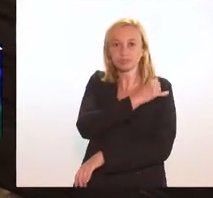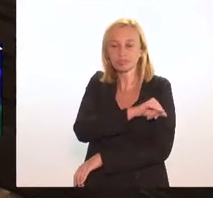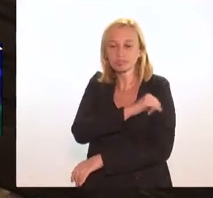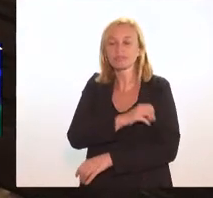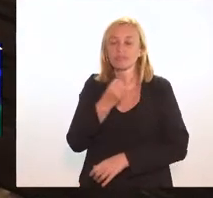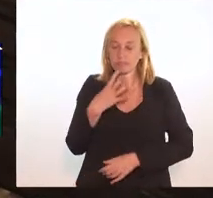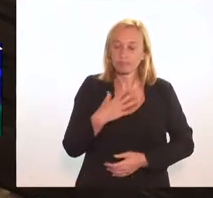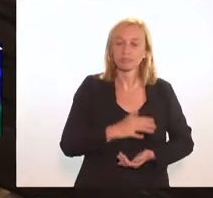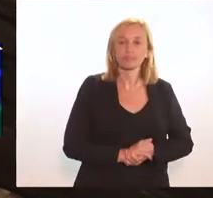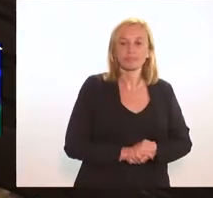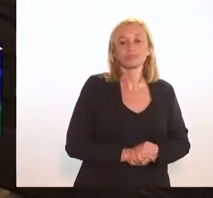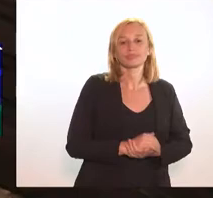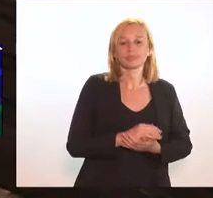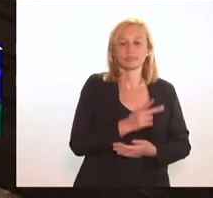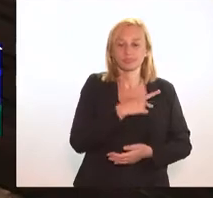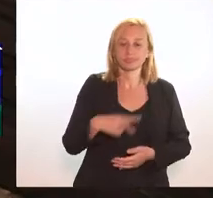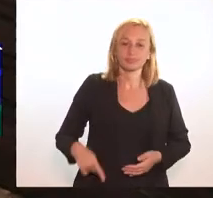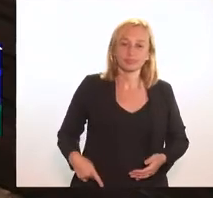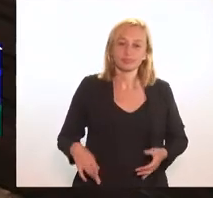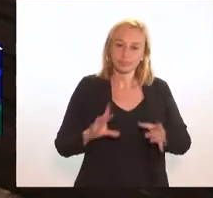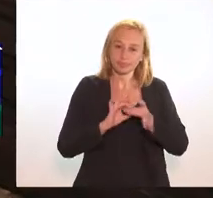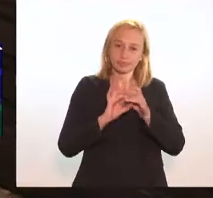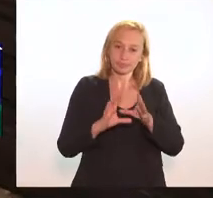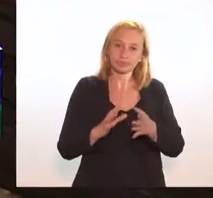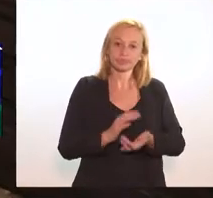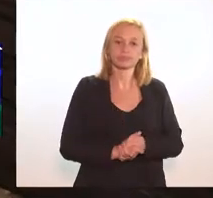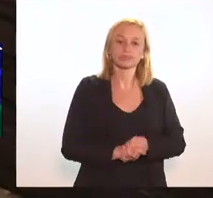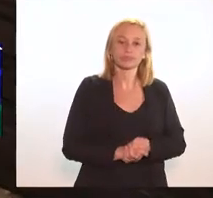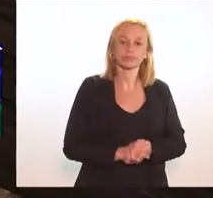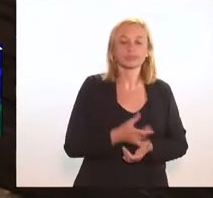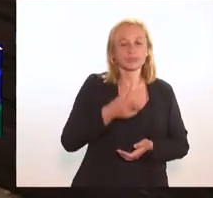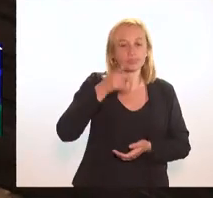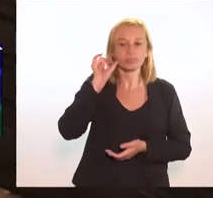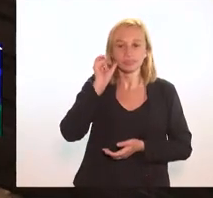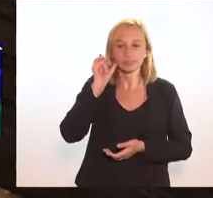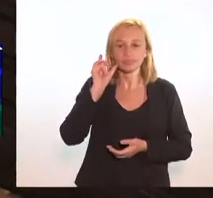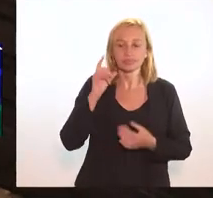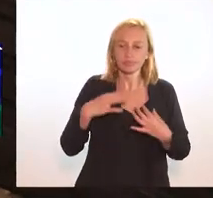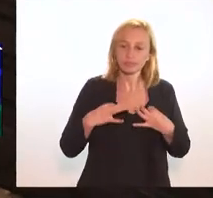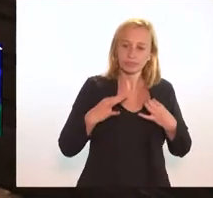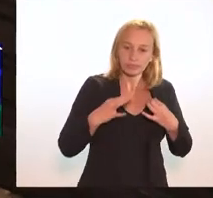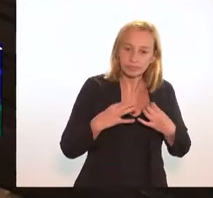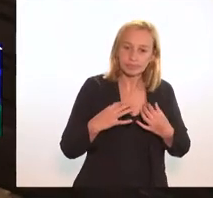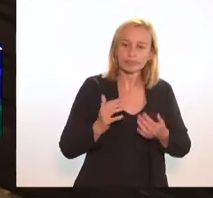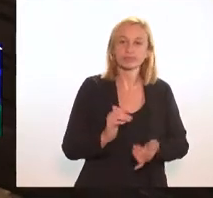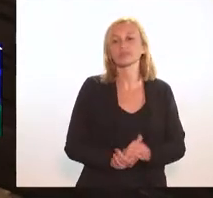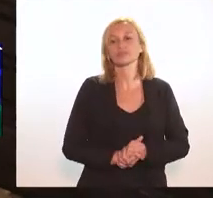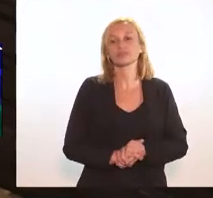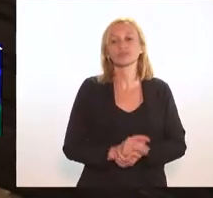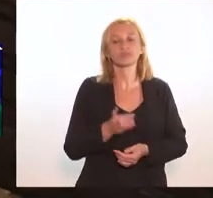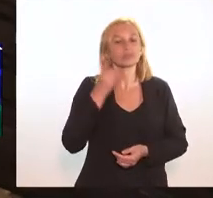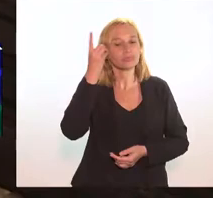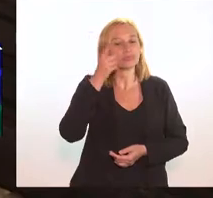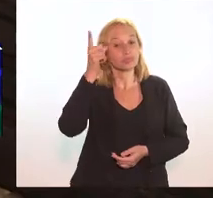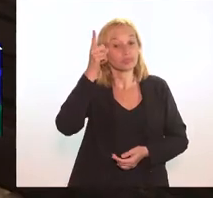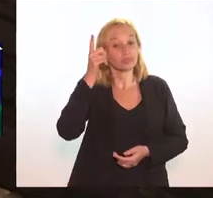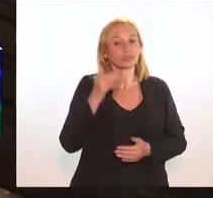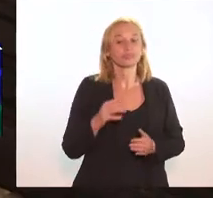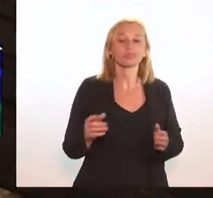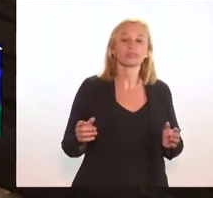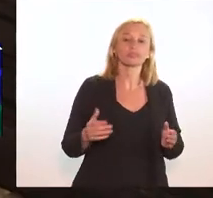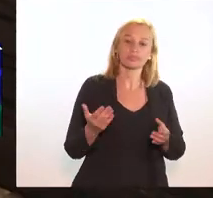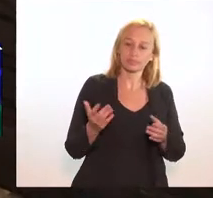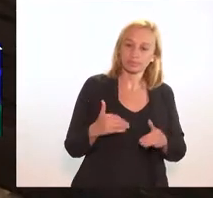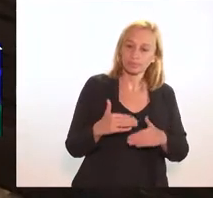Muito bom que a presidência está se disponibilizando. Ainda ontem me disponibilizei para a deputada Lucinha nesse processo,